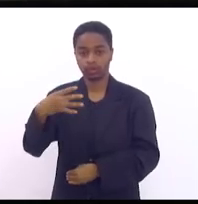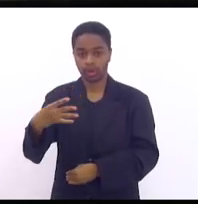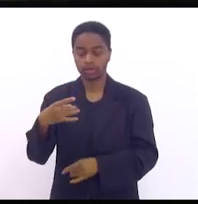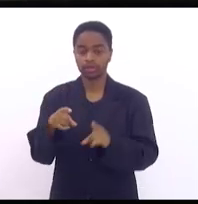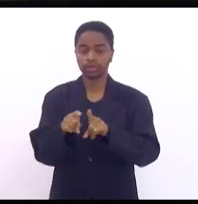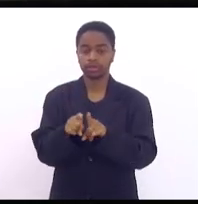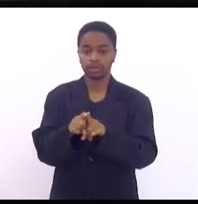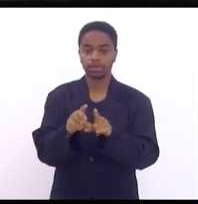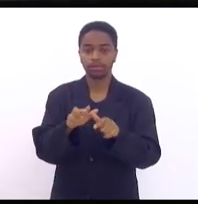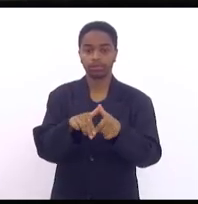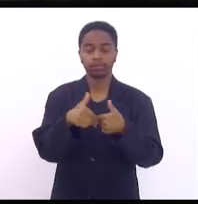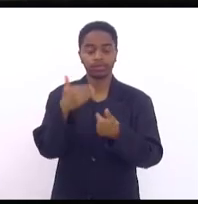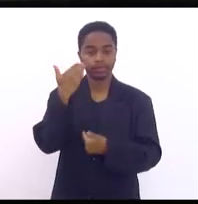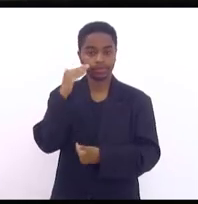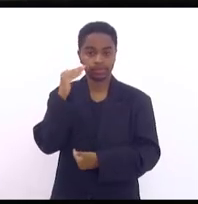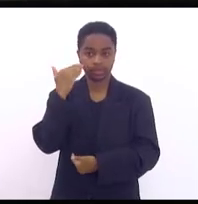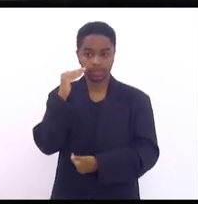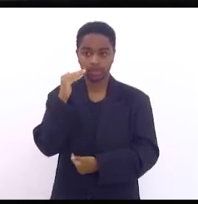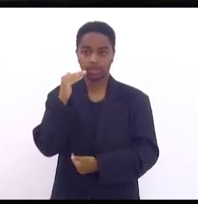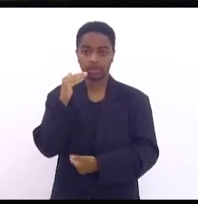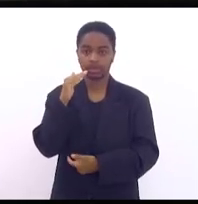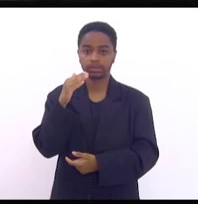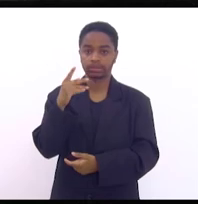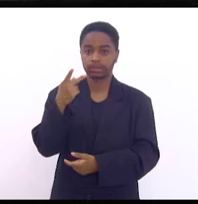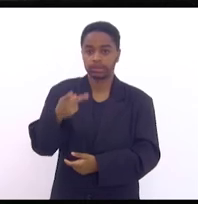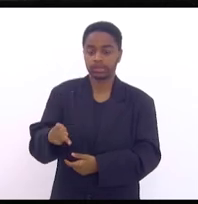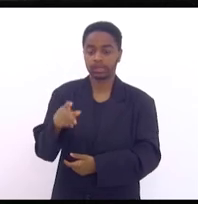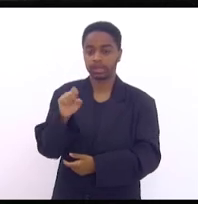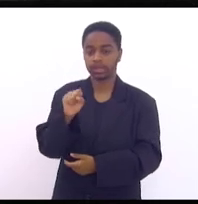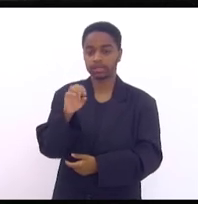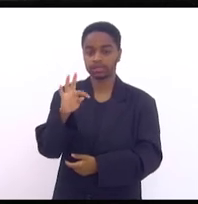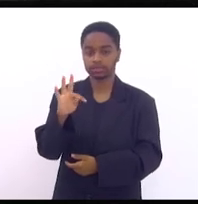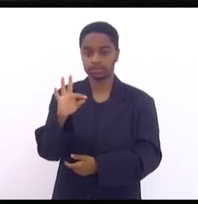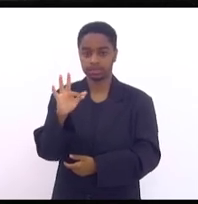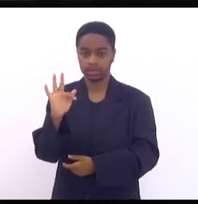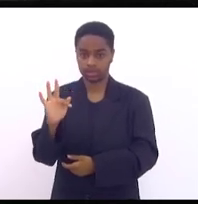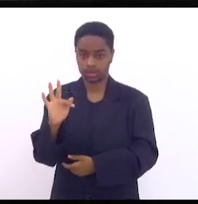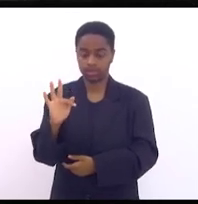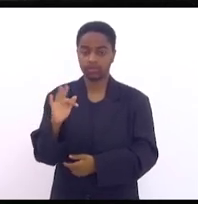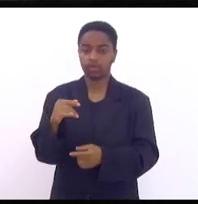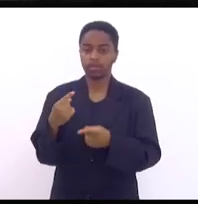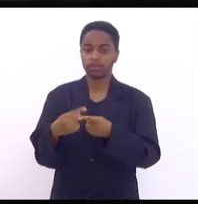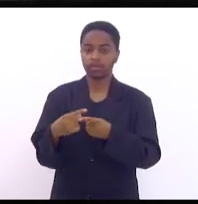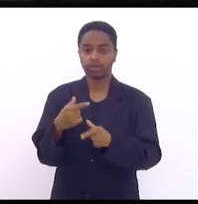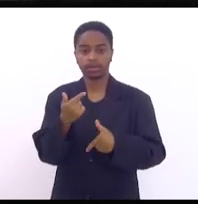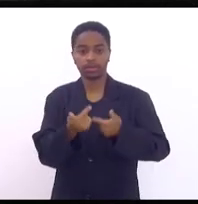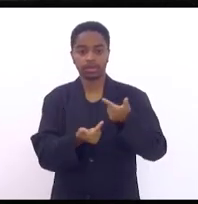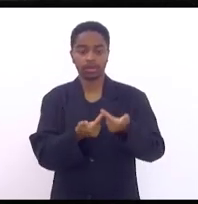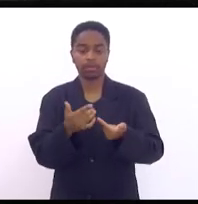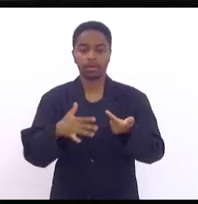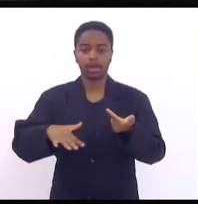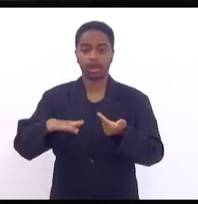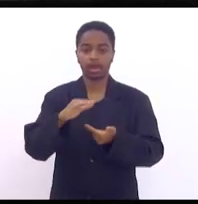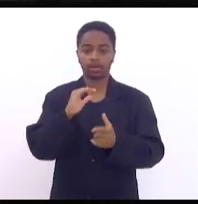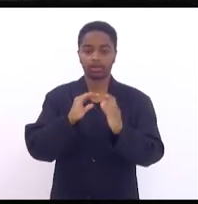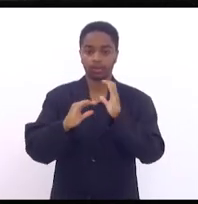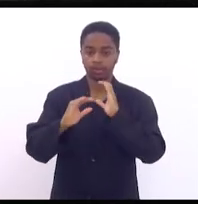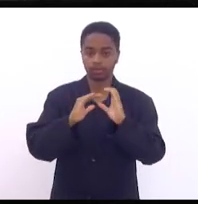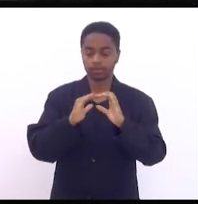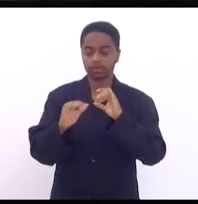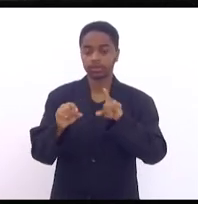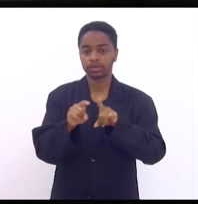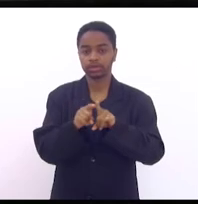pelo entendimento pretoriano do Supremo Tribunal Federal, segundo o qual o serviço de telecomunicações e